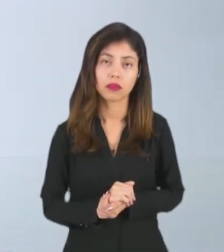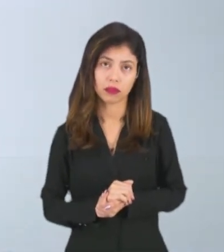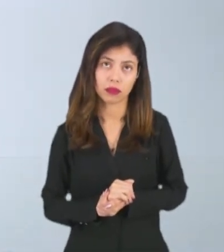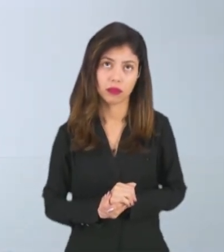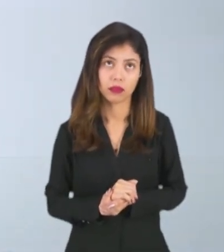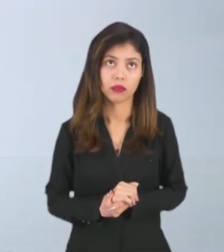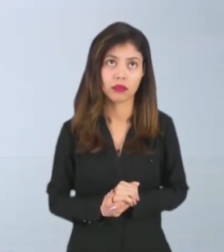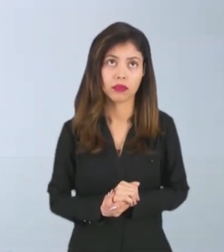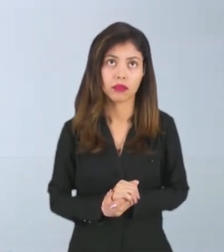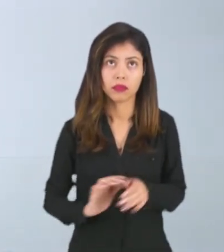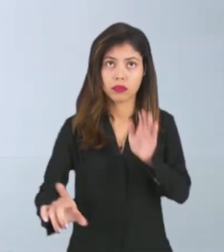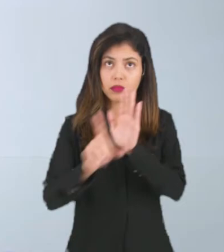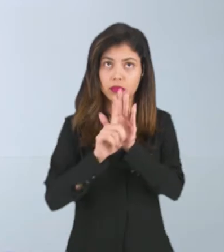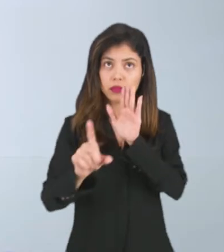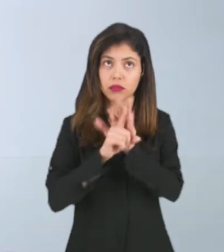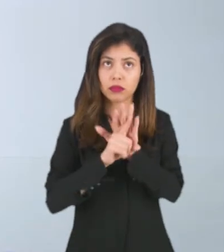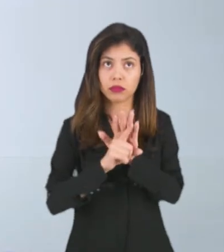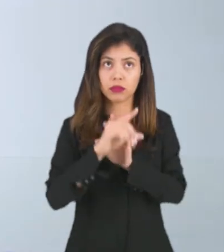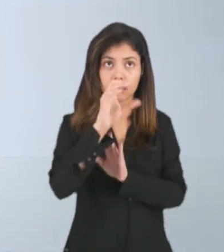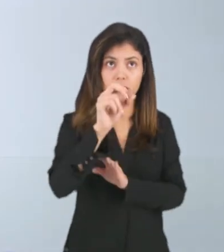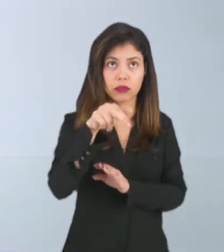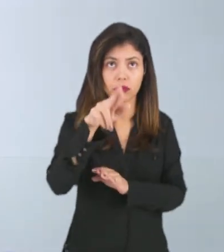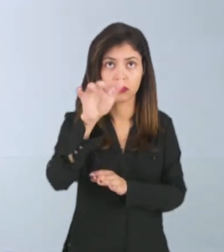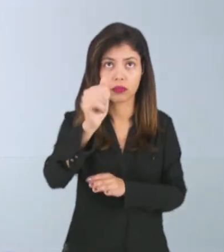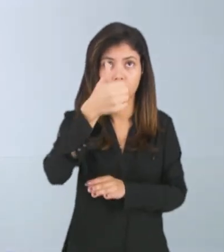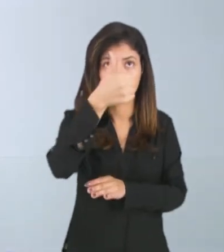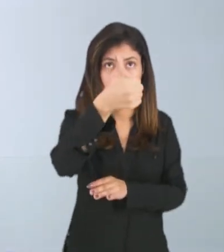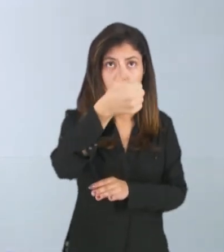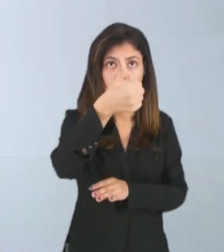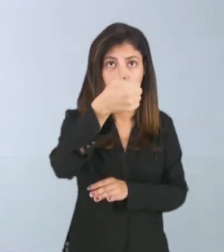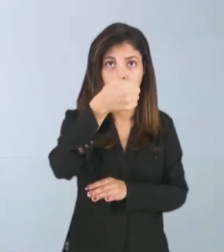a gente tem a lei orgânica, né,